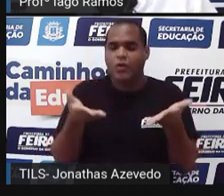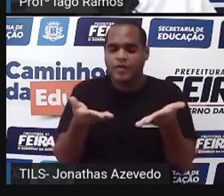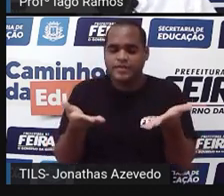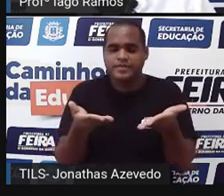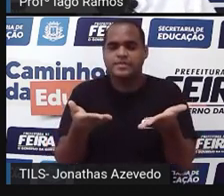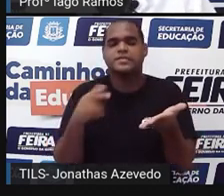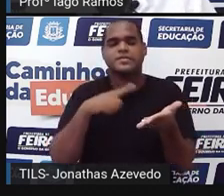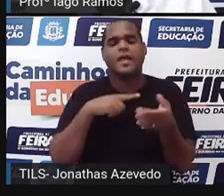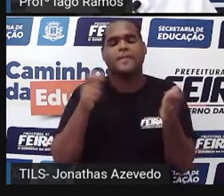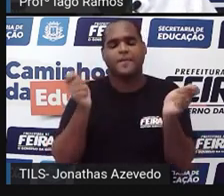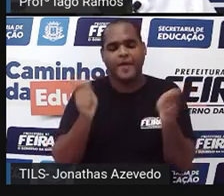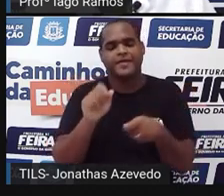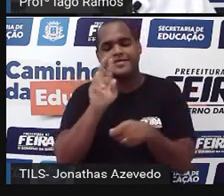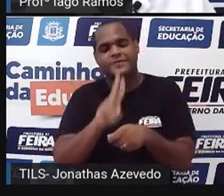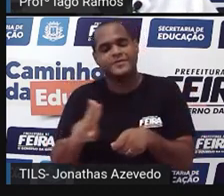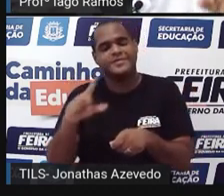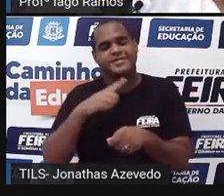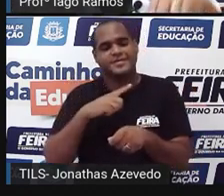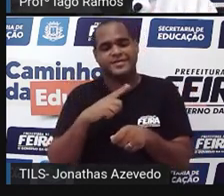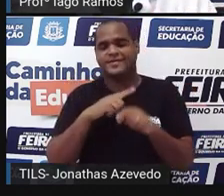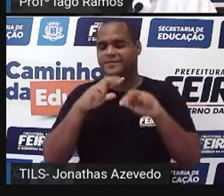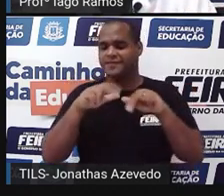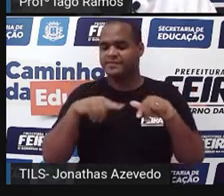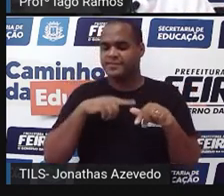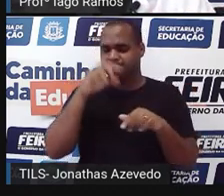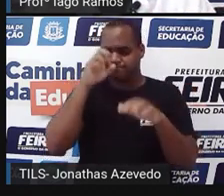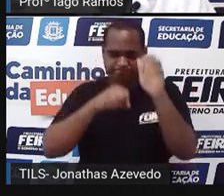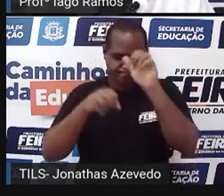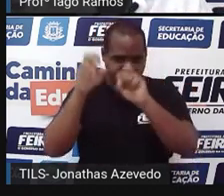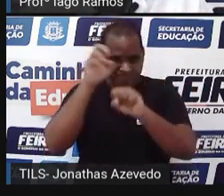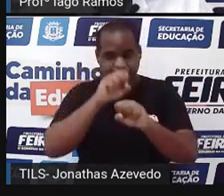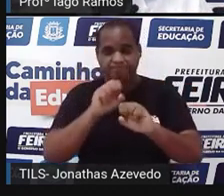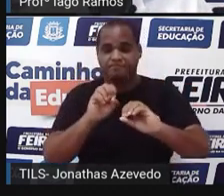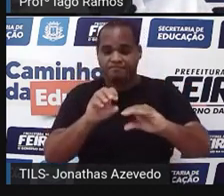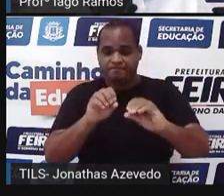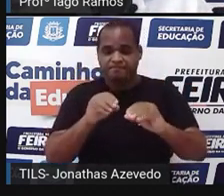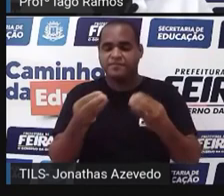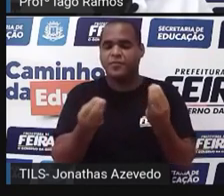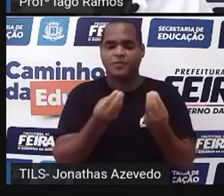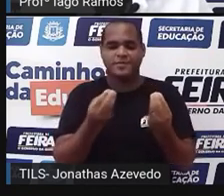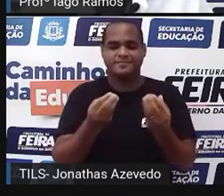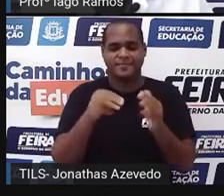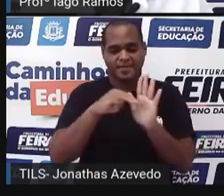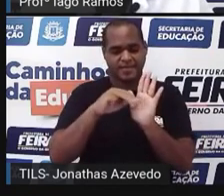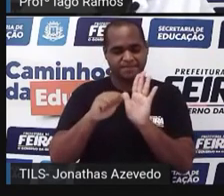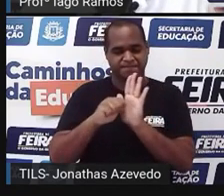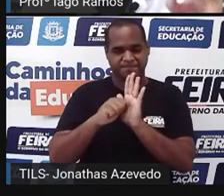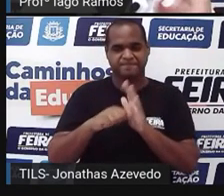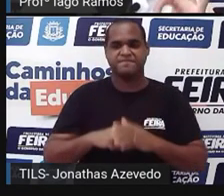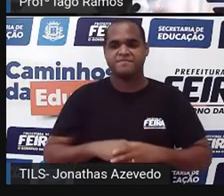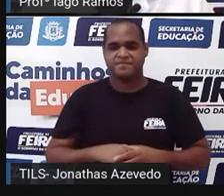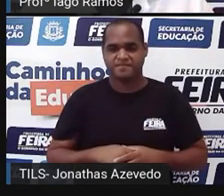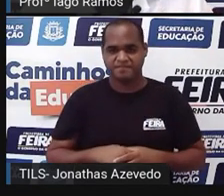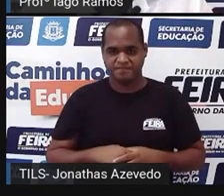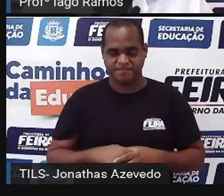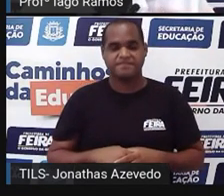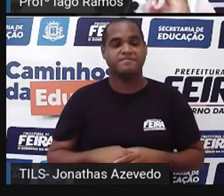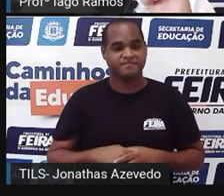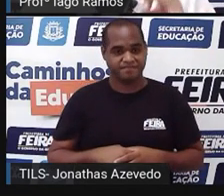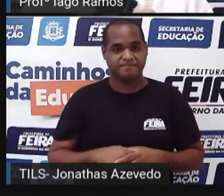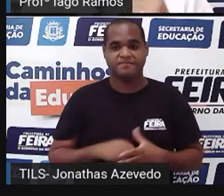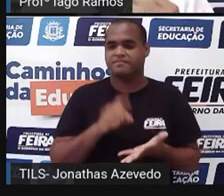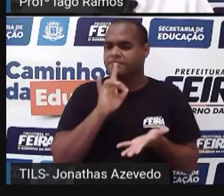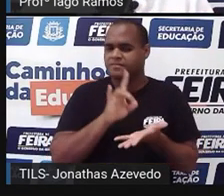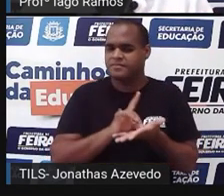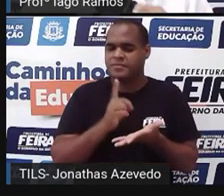fazem uso dessa coisinha que a gente vai aprender aqui nessa aula que é a melhor aritmética na verdade